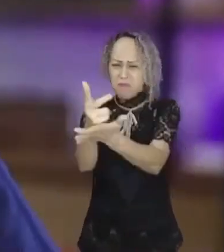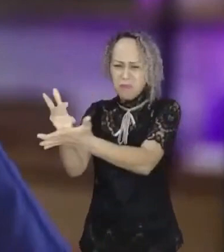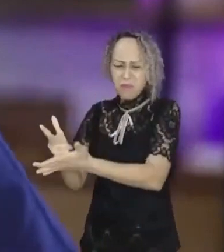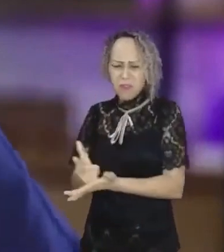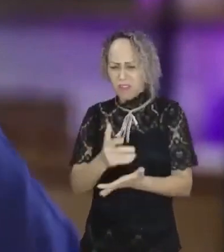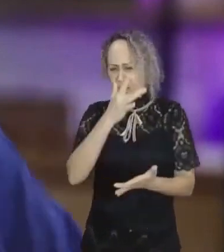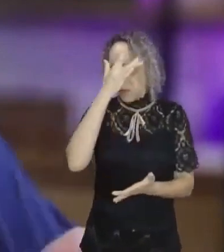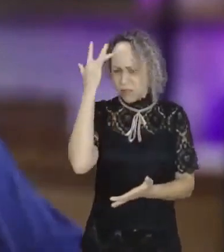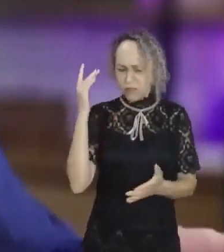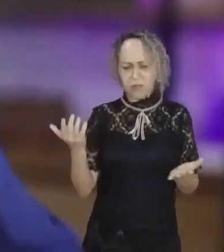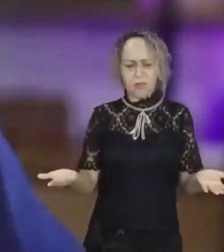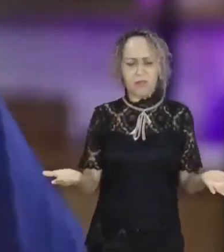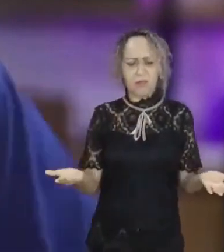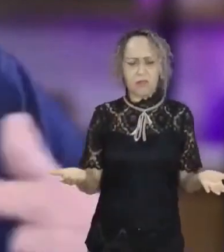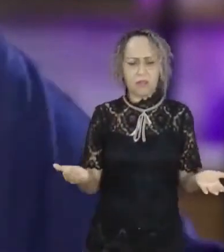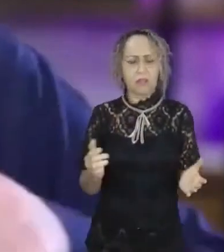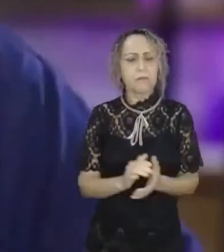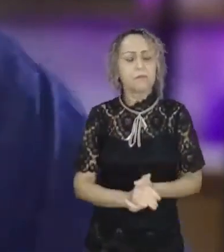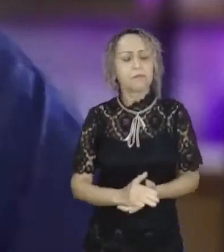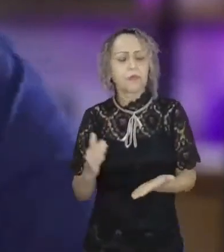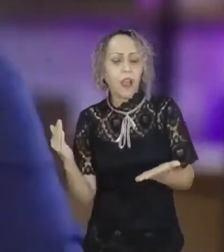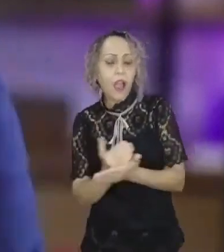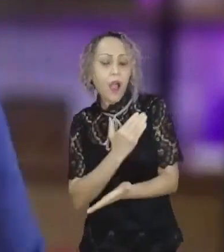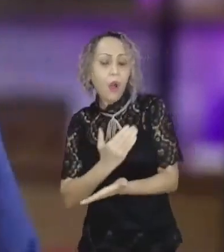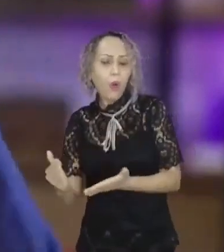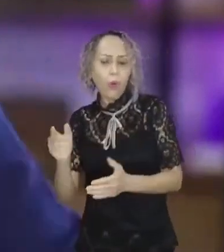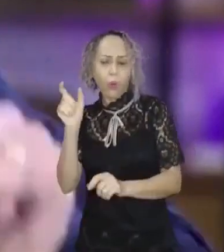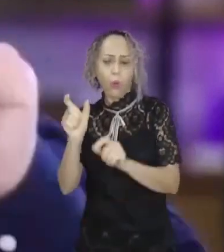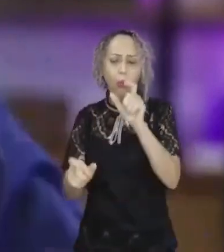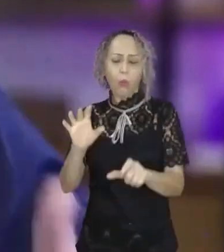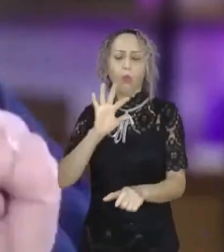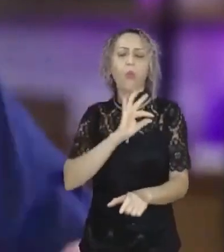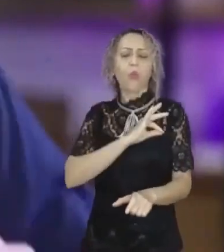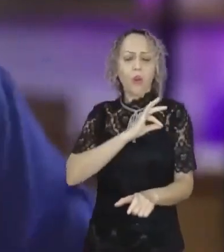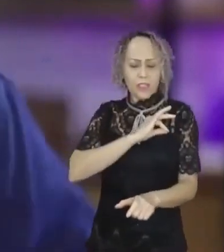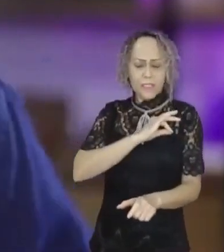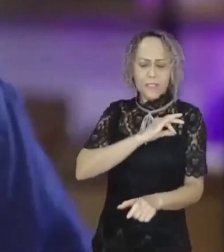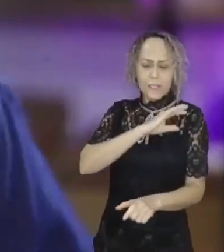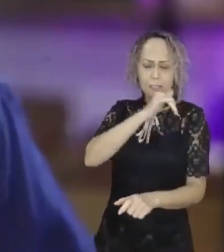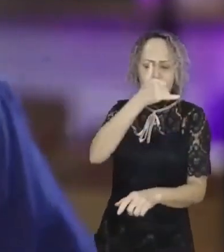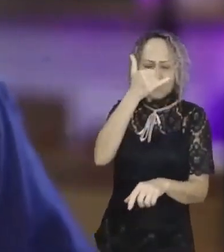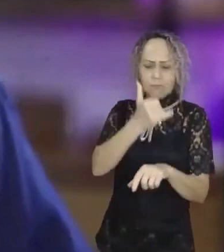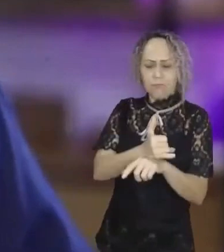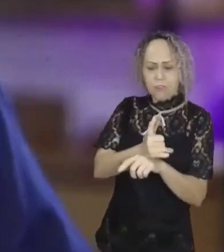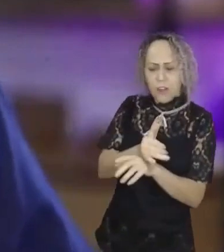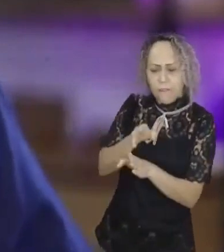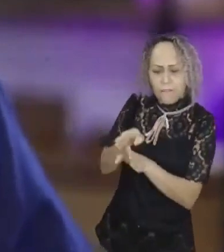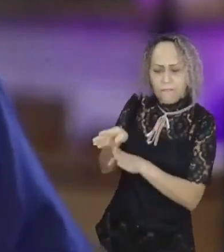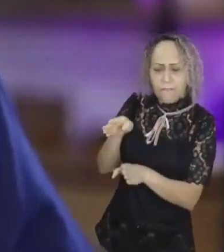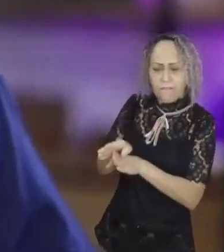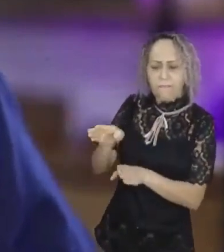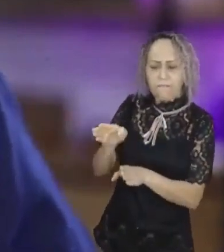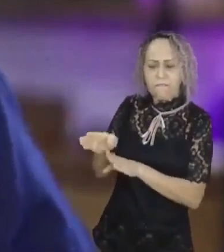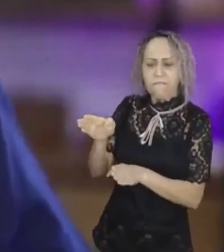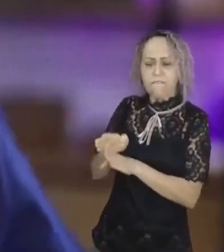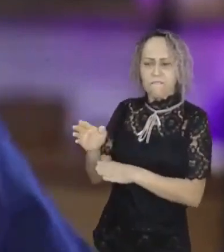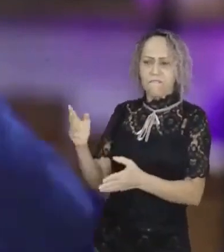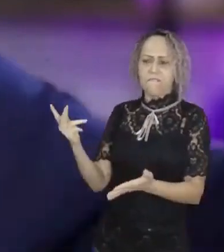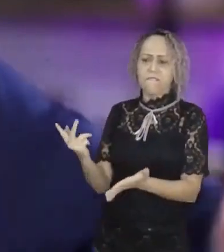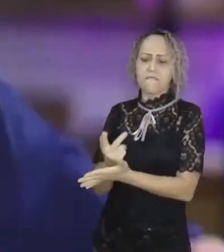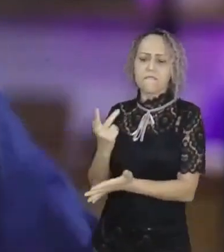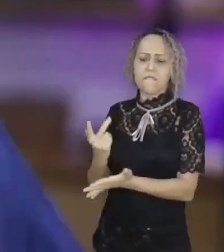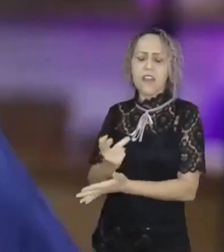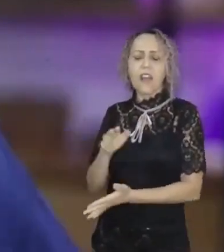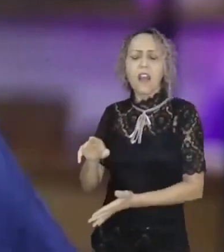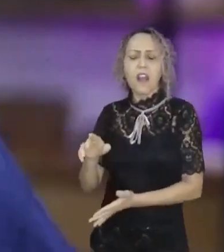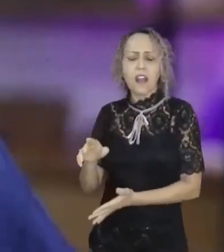A gente tem que dizer que alguns policiais recebem orientação dos seus comandantes de forma equivocada. Porque em nome de matar